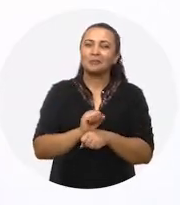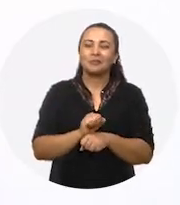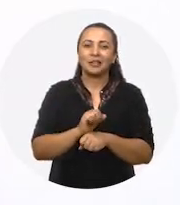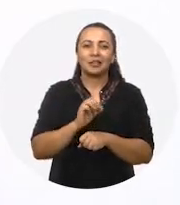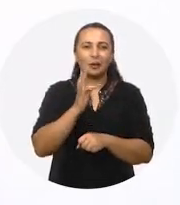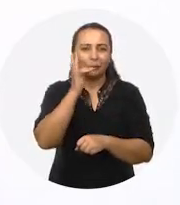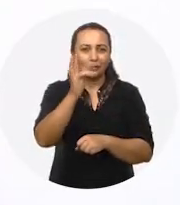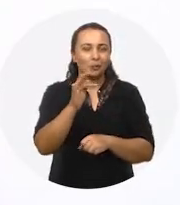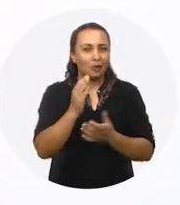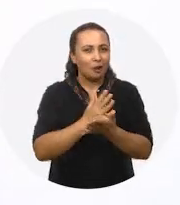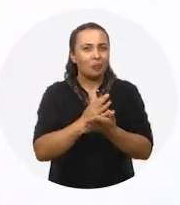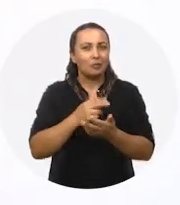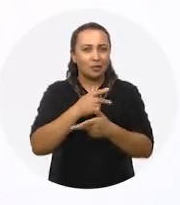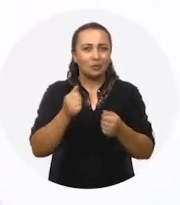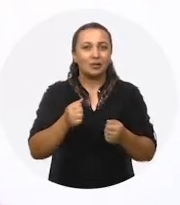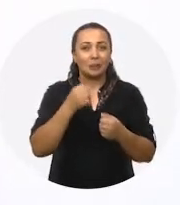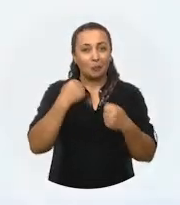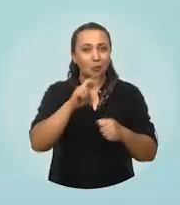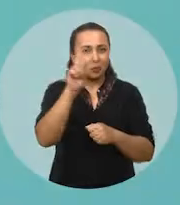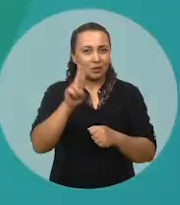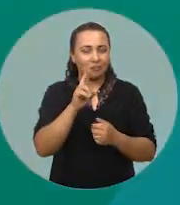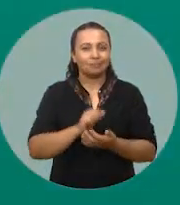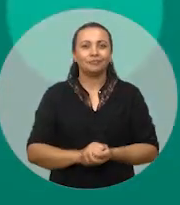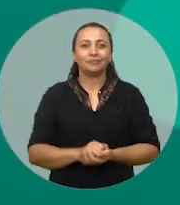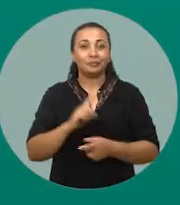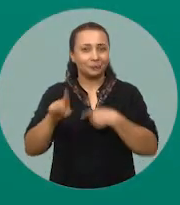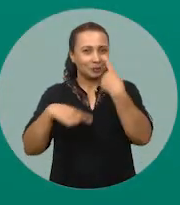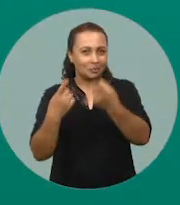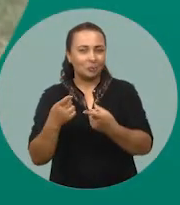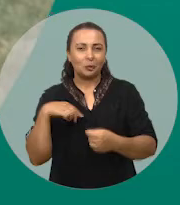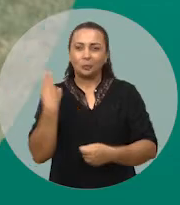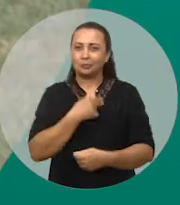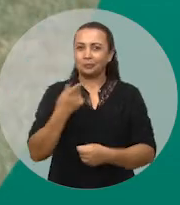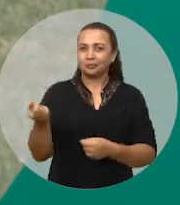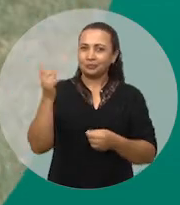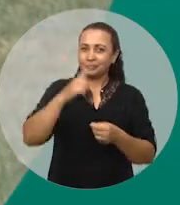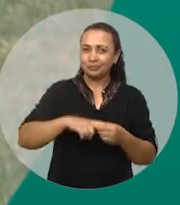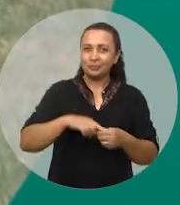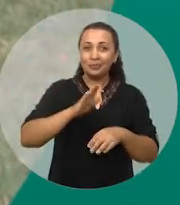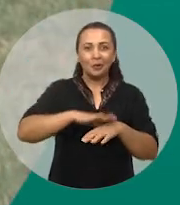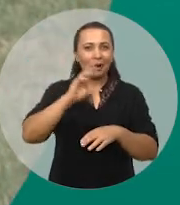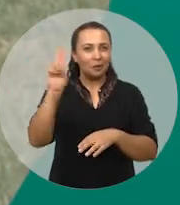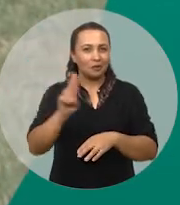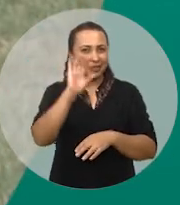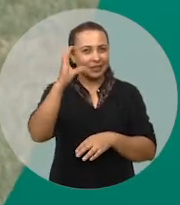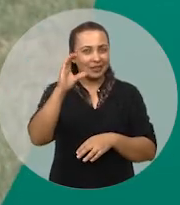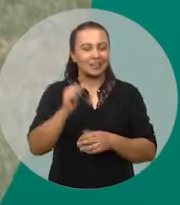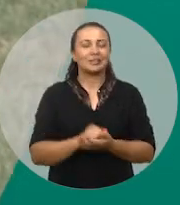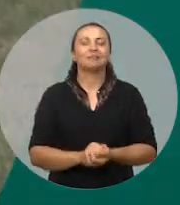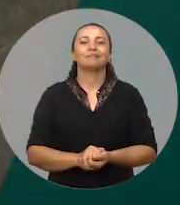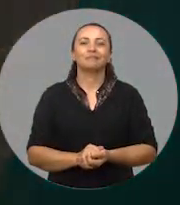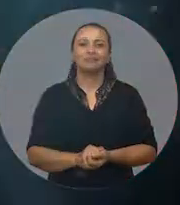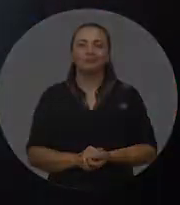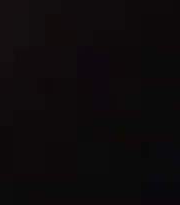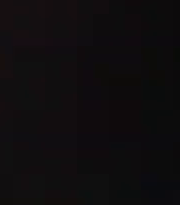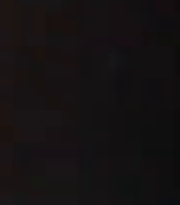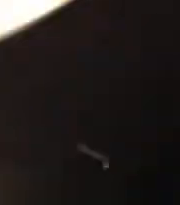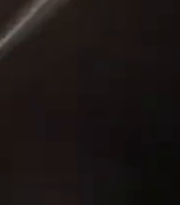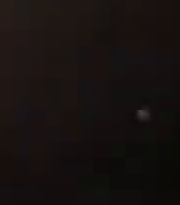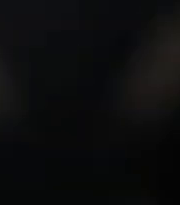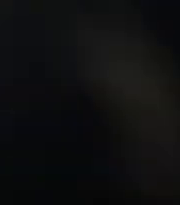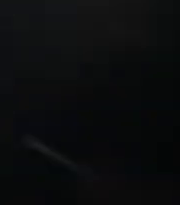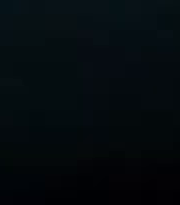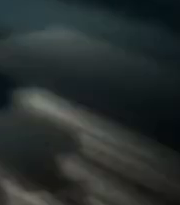algo muito interessante que possa ser utilizado. E daqui a pouco a gente volta com mais Universiência. Até já!